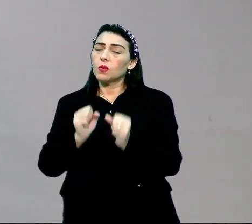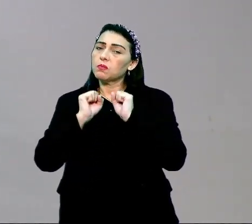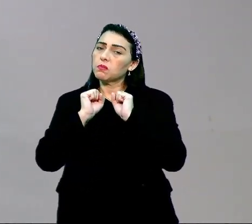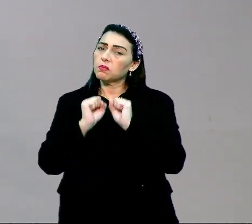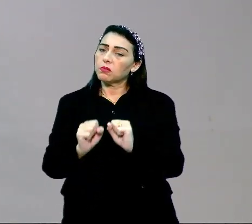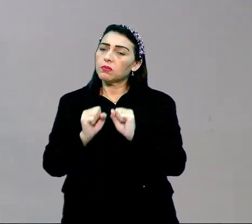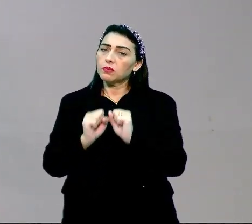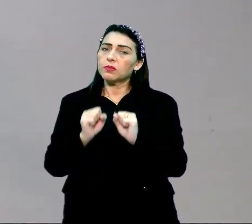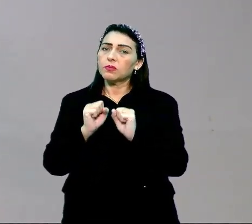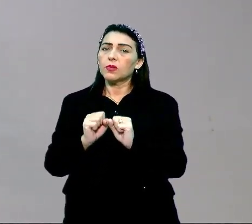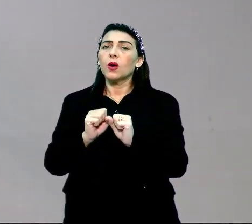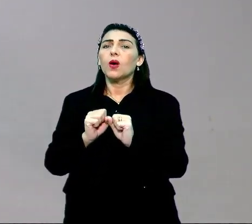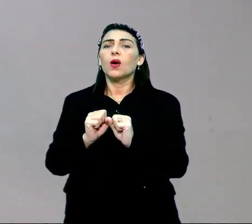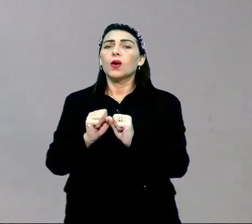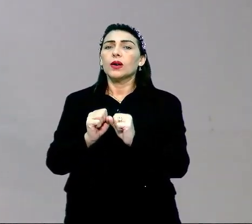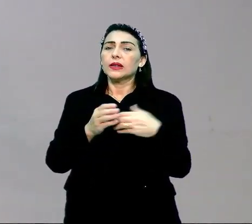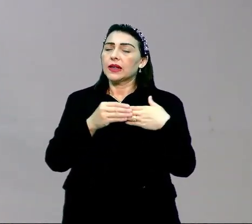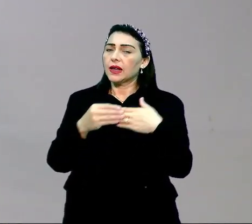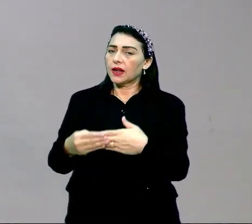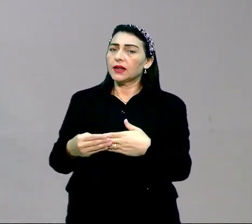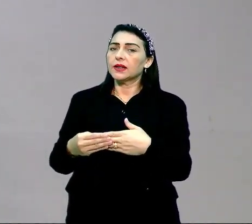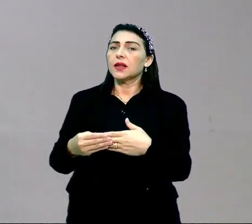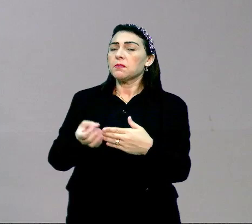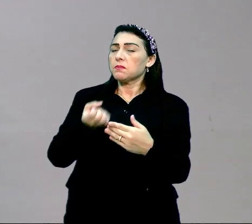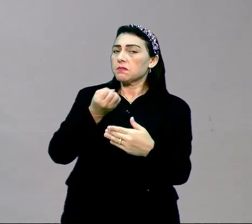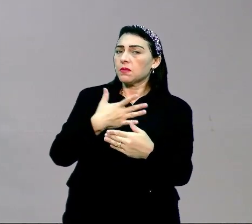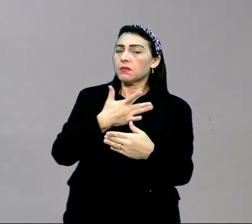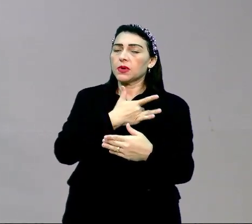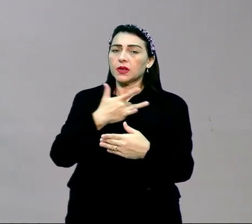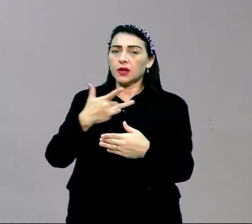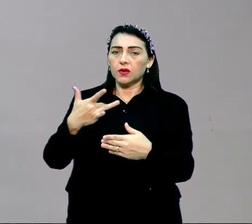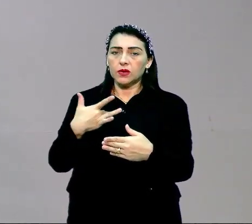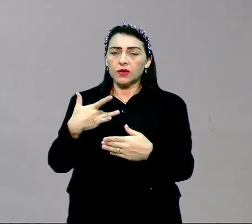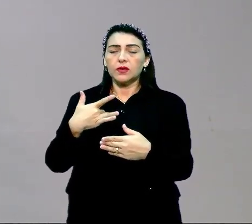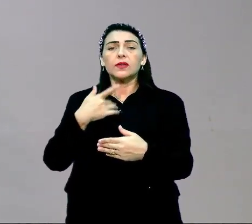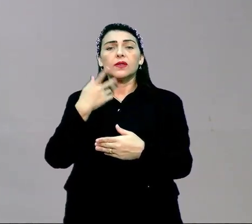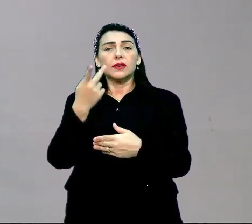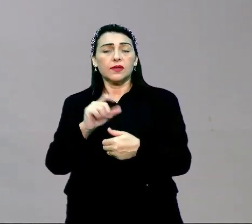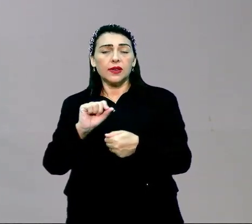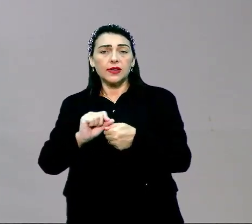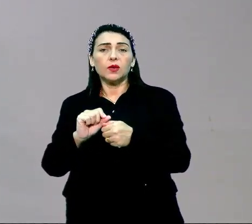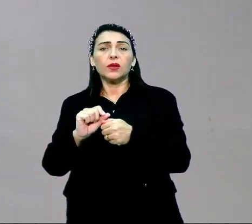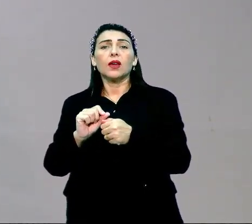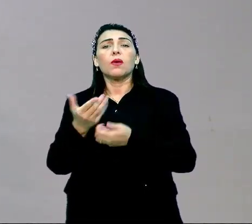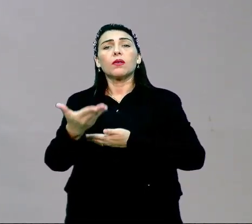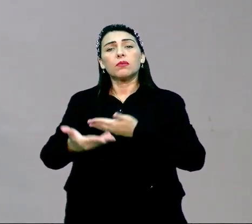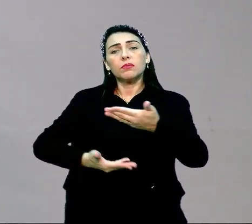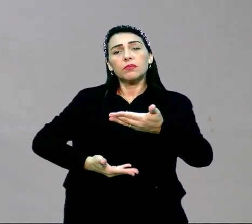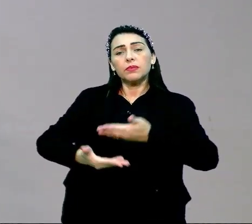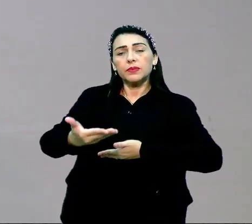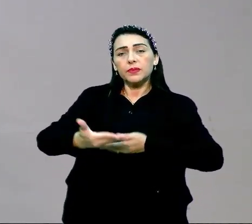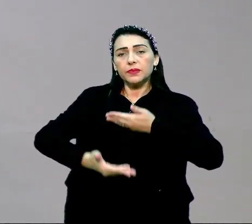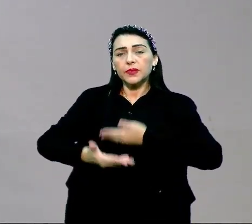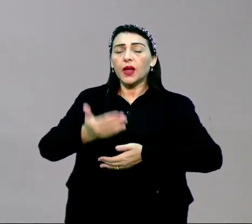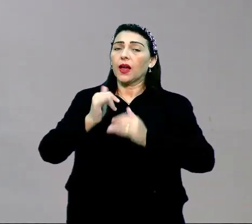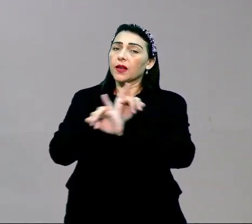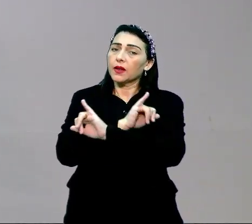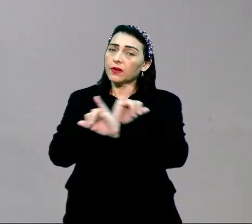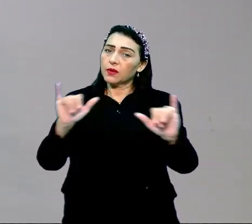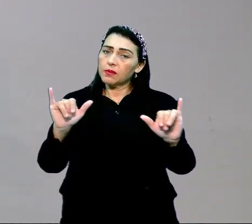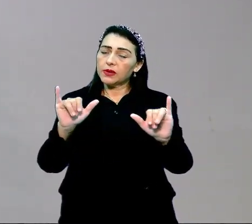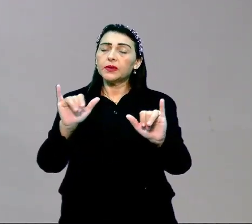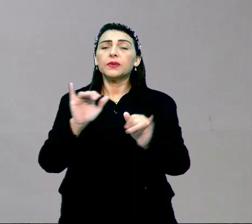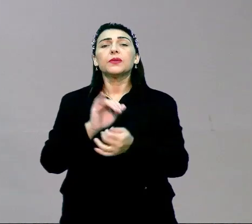nos enriquecer como seres. Faz um adendo que a gente está fazendo uma correlação com um critério de